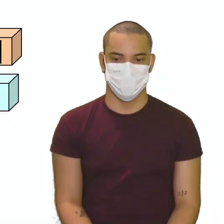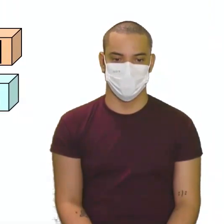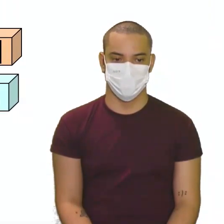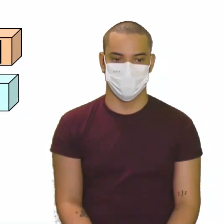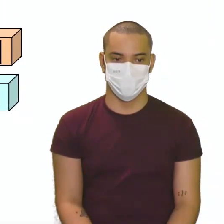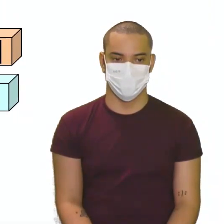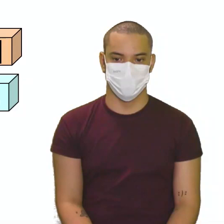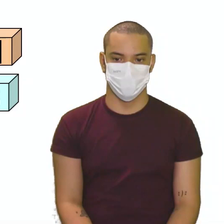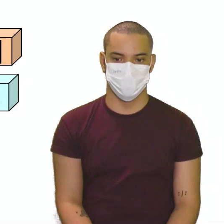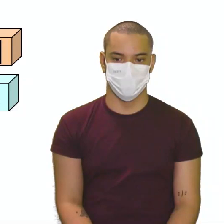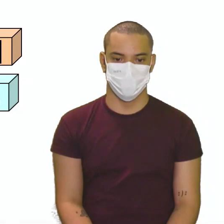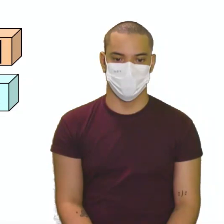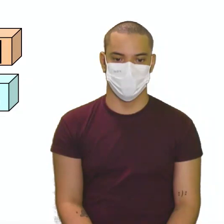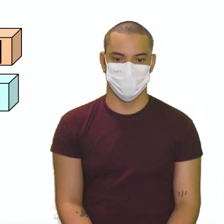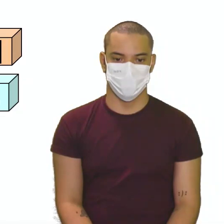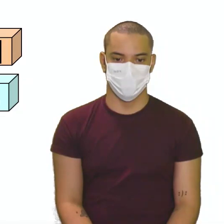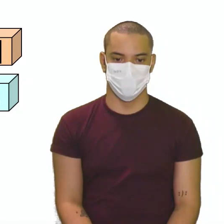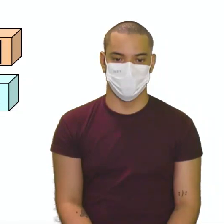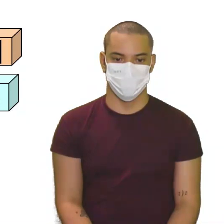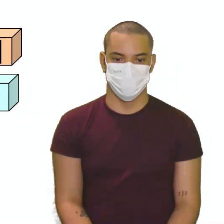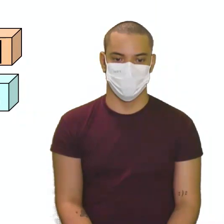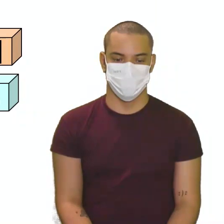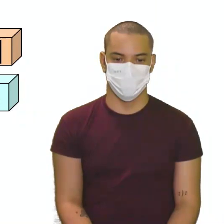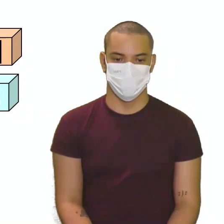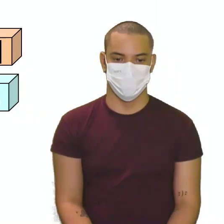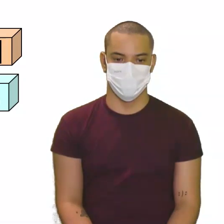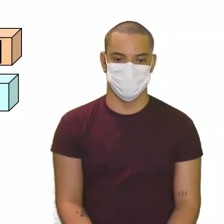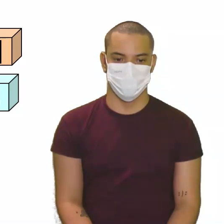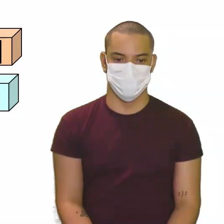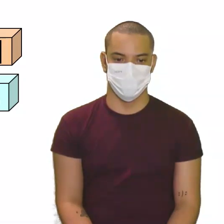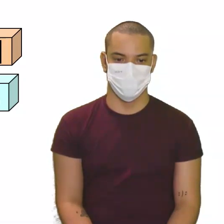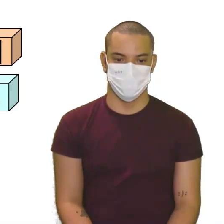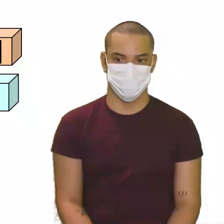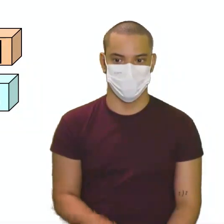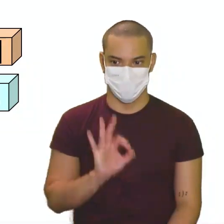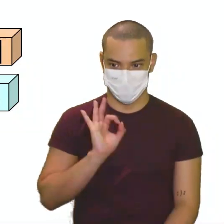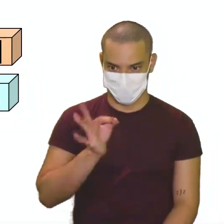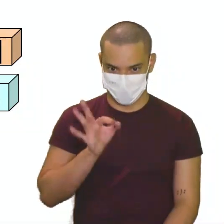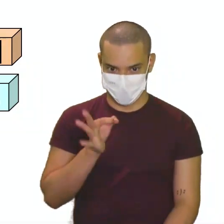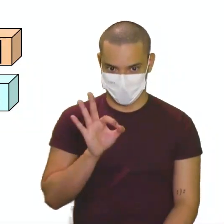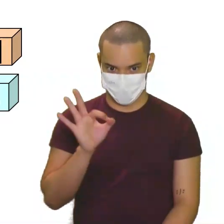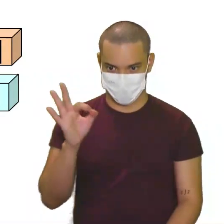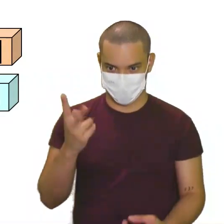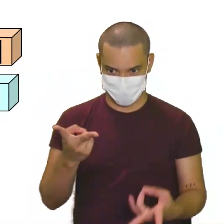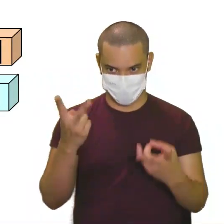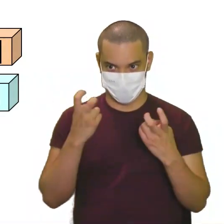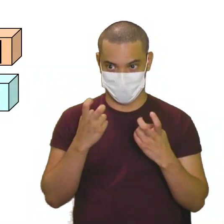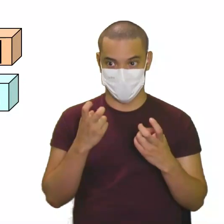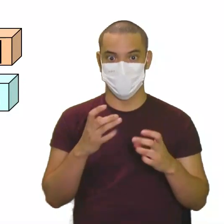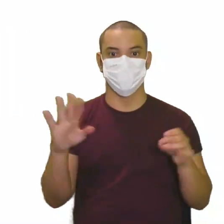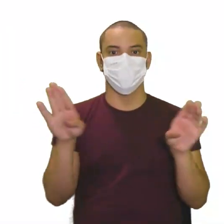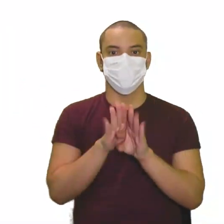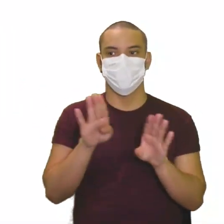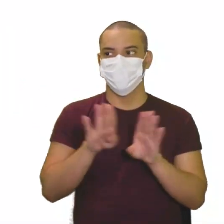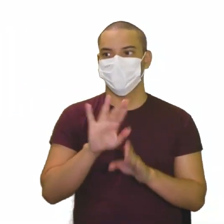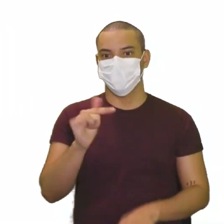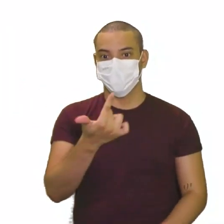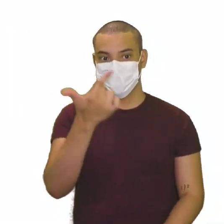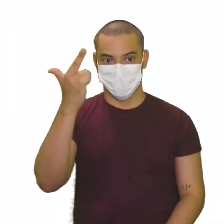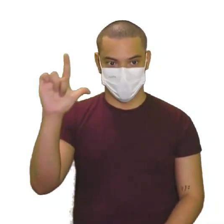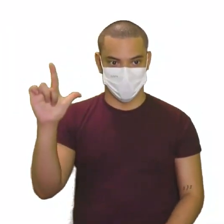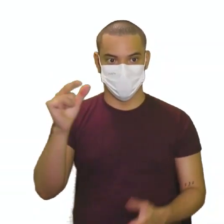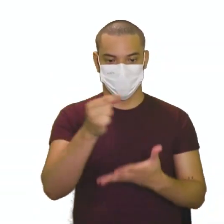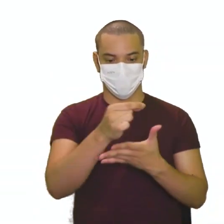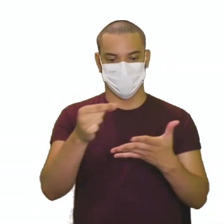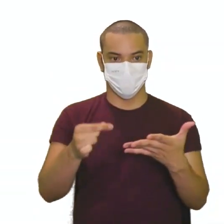o e atração para polos diferentes Ok e nós vimos também uma outra propriedade